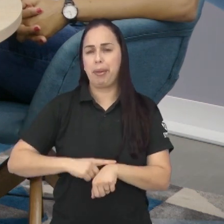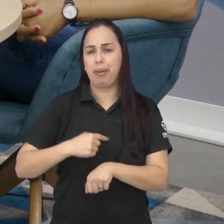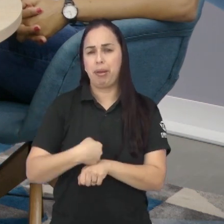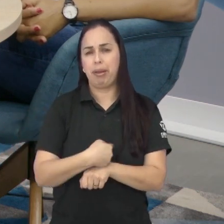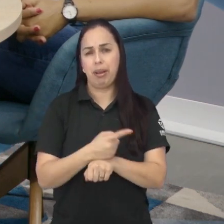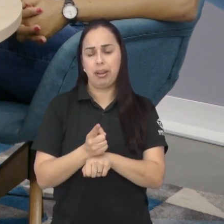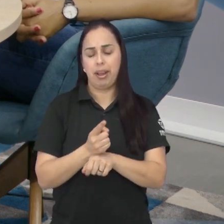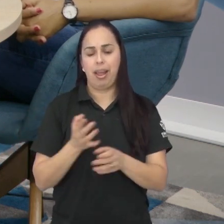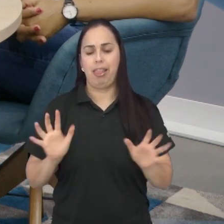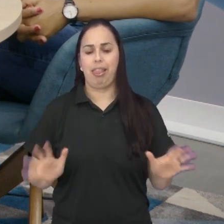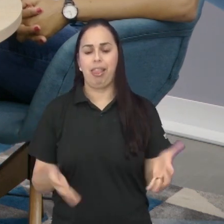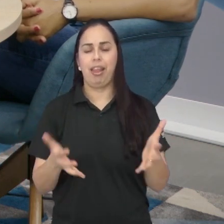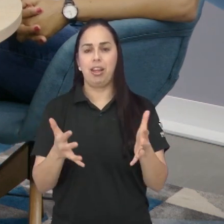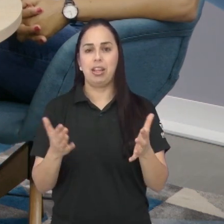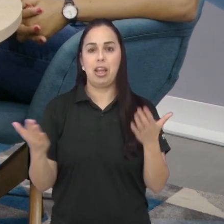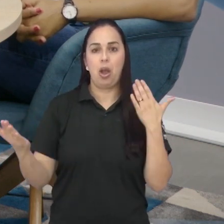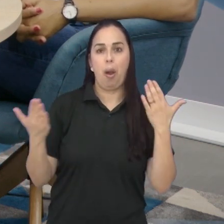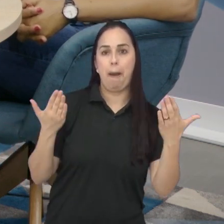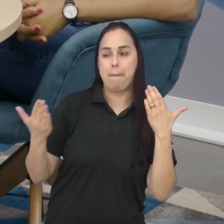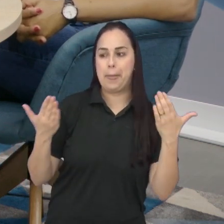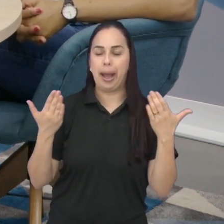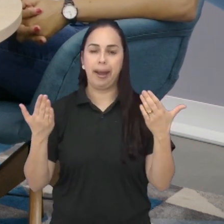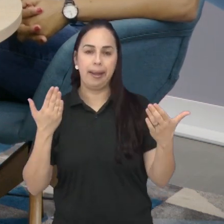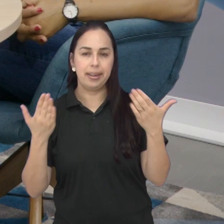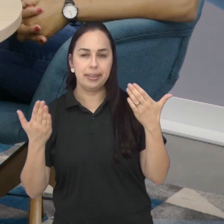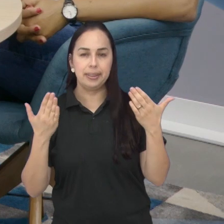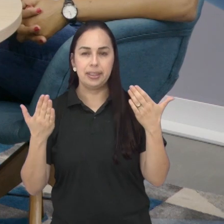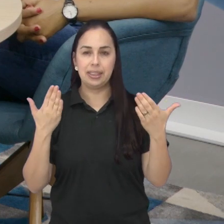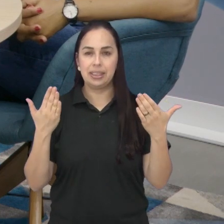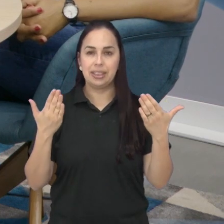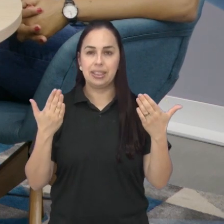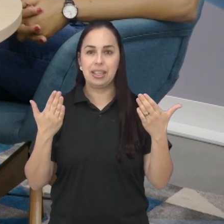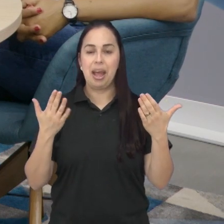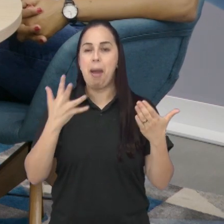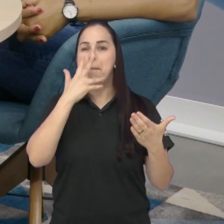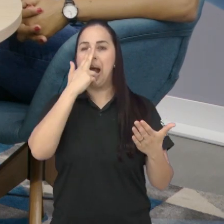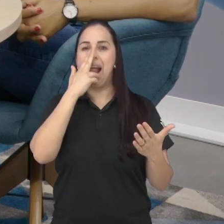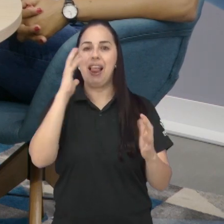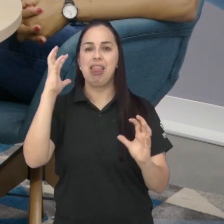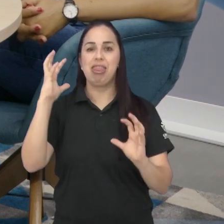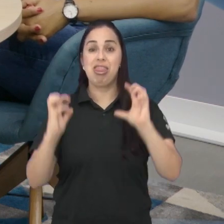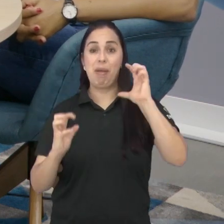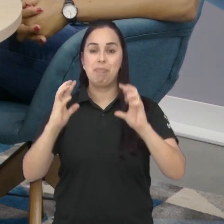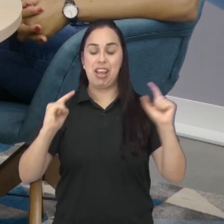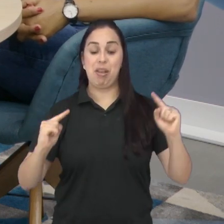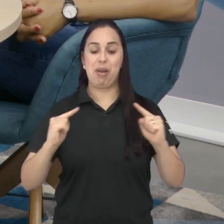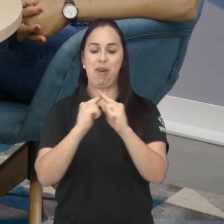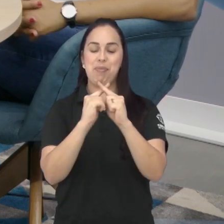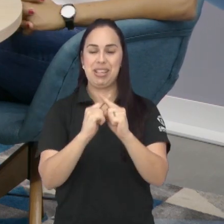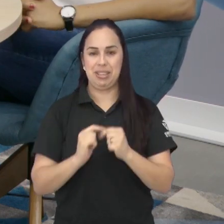todo incentivando, comparando, incentivando essa briga, né? Essa competição.